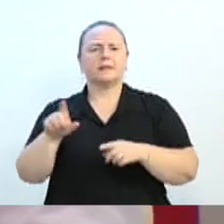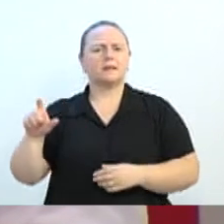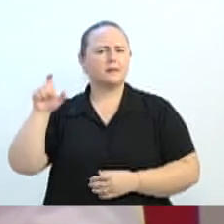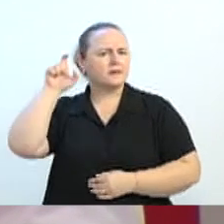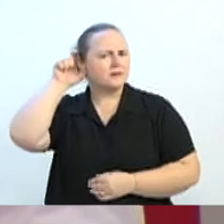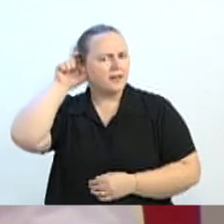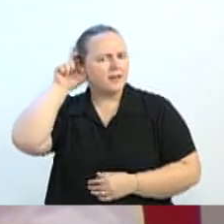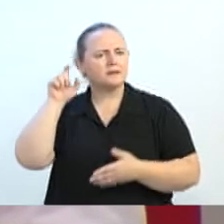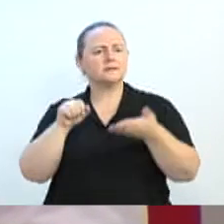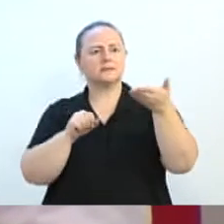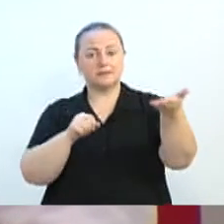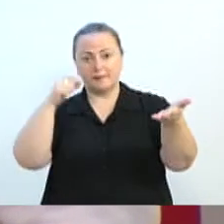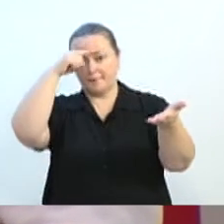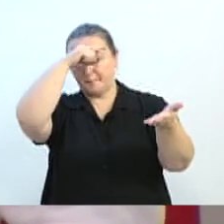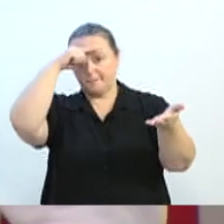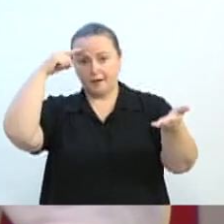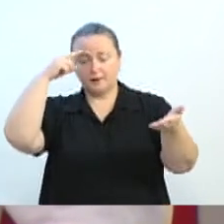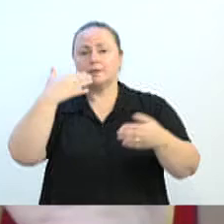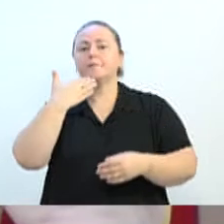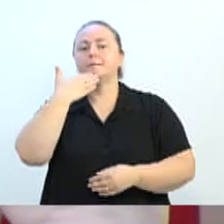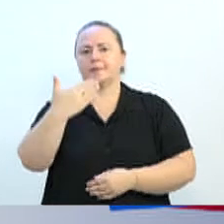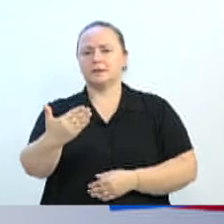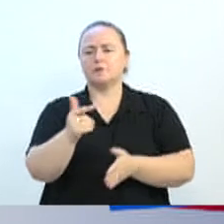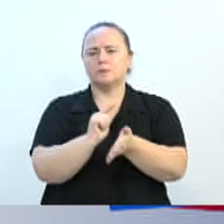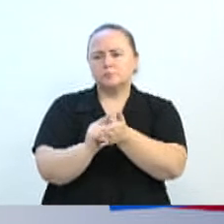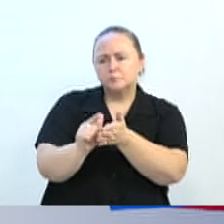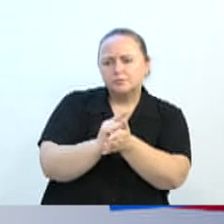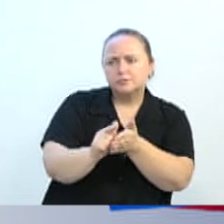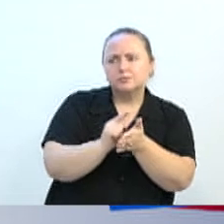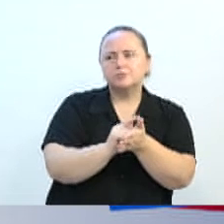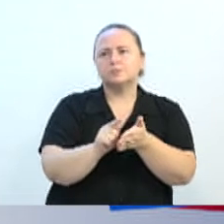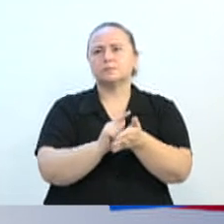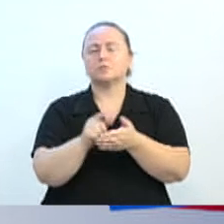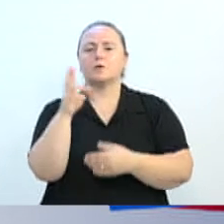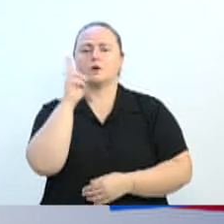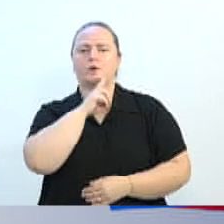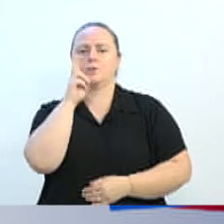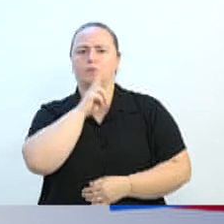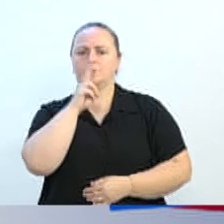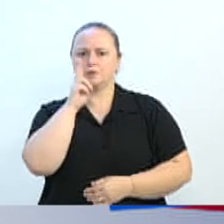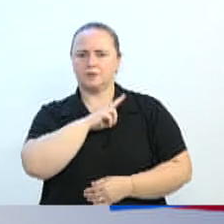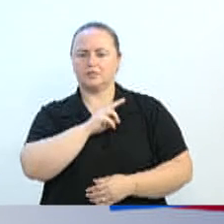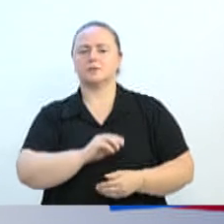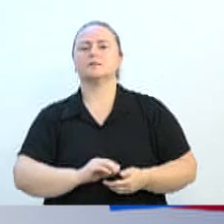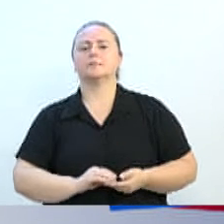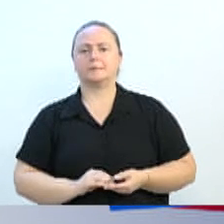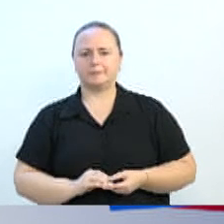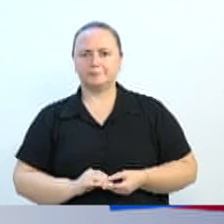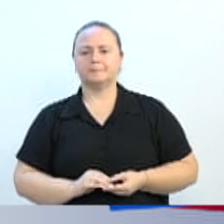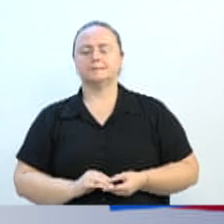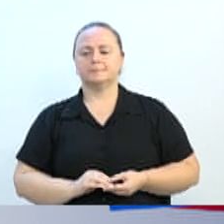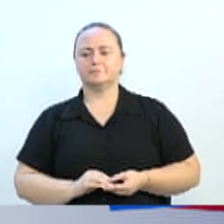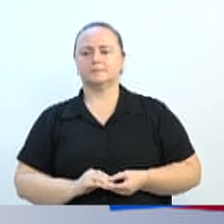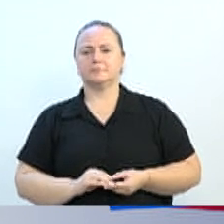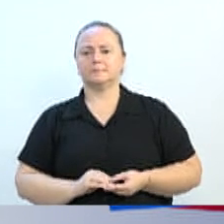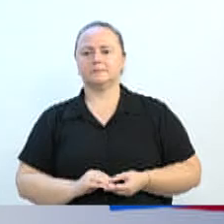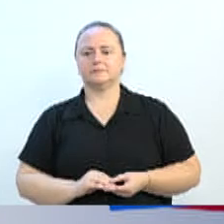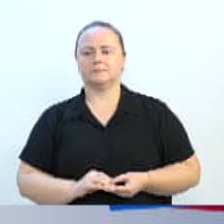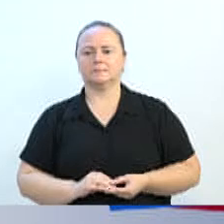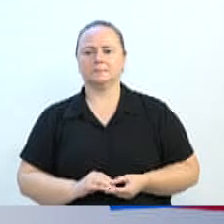demais vereadores também solicitaram desassoreamento desse Ribeirão o mais urgente possível hoje protocolei também lá na